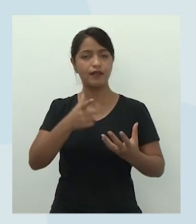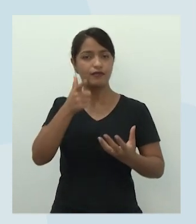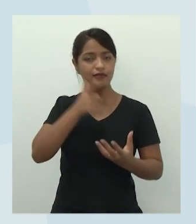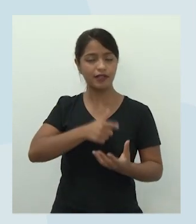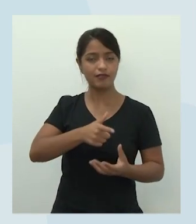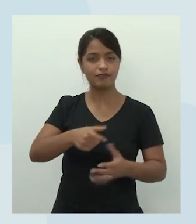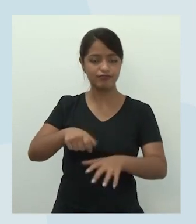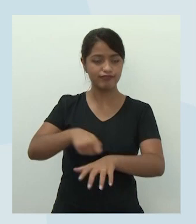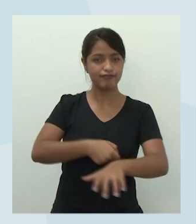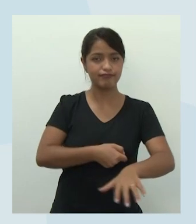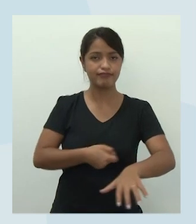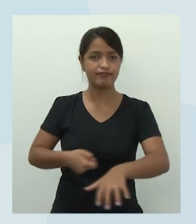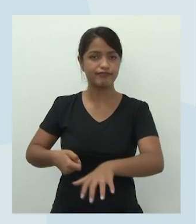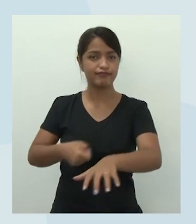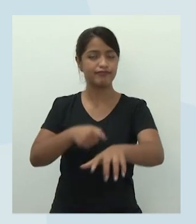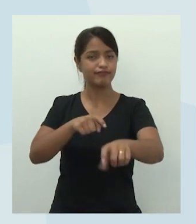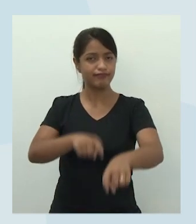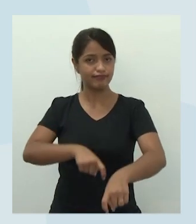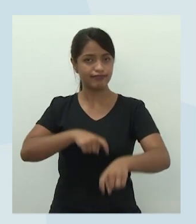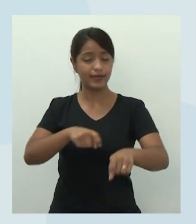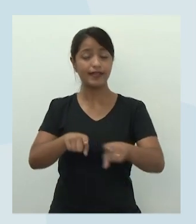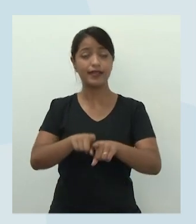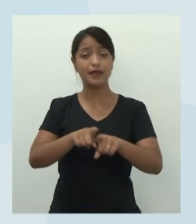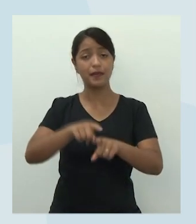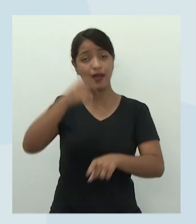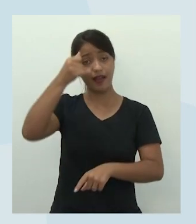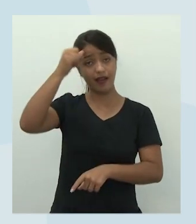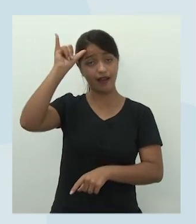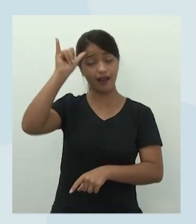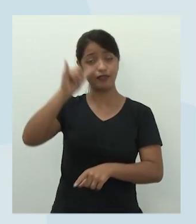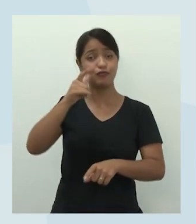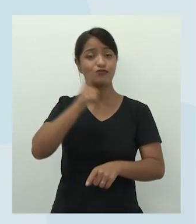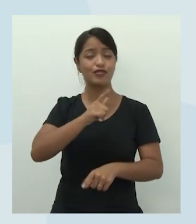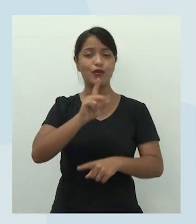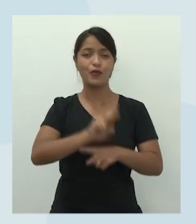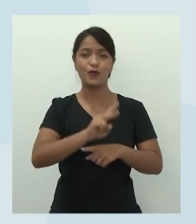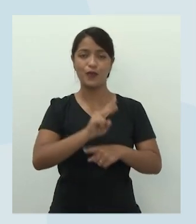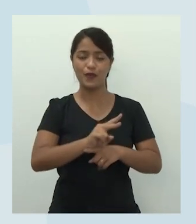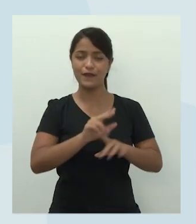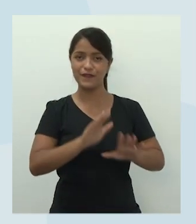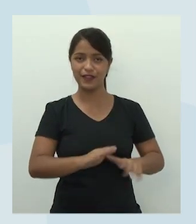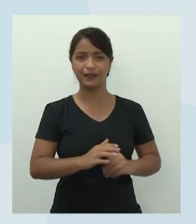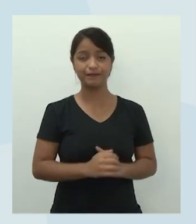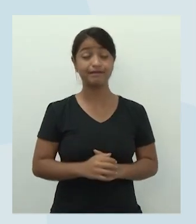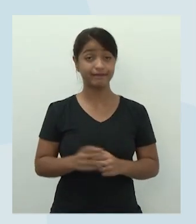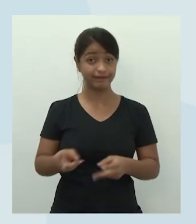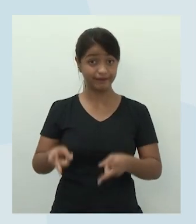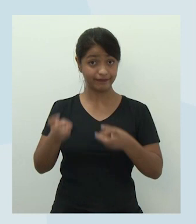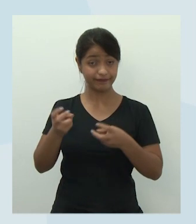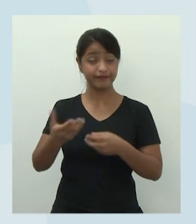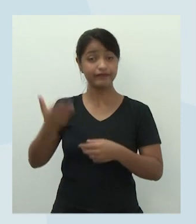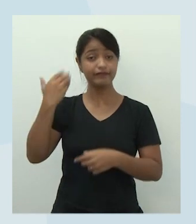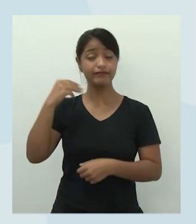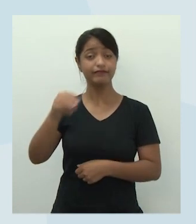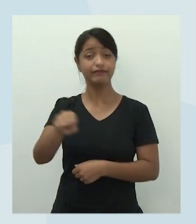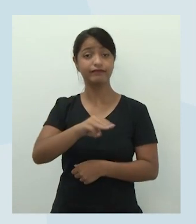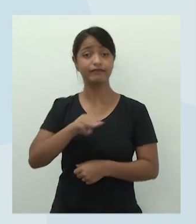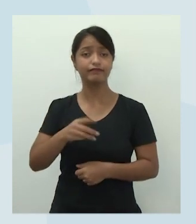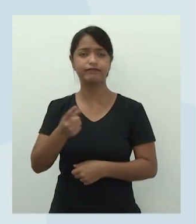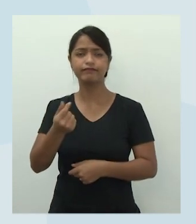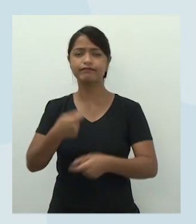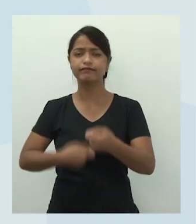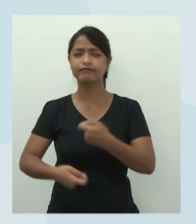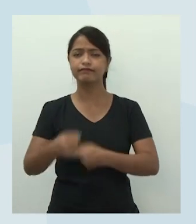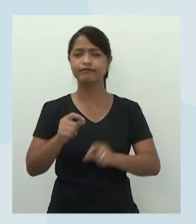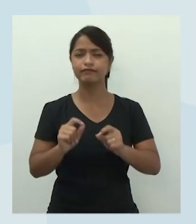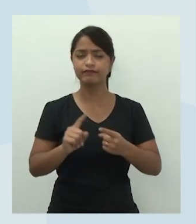para a criação de gado, ou seja, a gente já detecta aí que as principais atividades econômicas dos mesopotâmicos eram